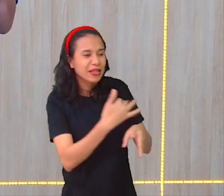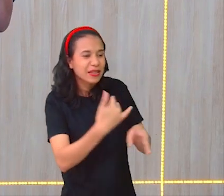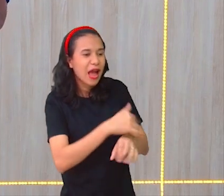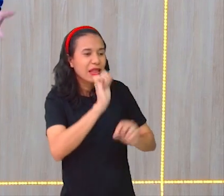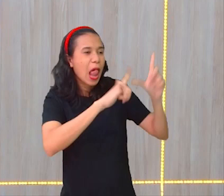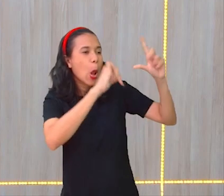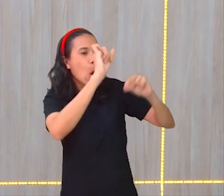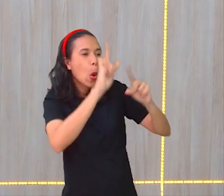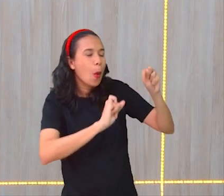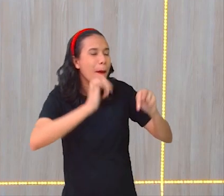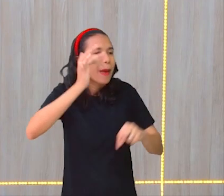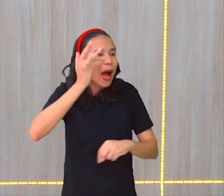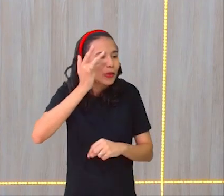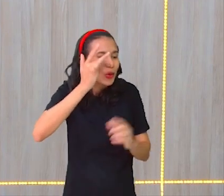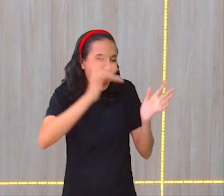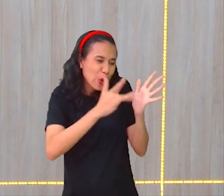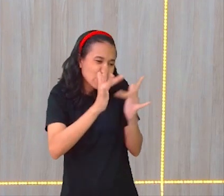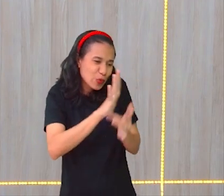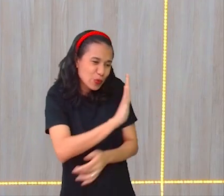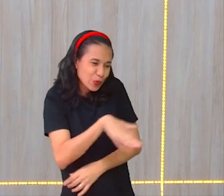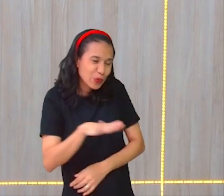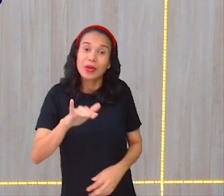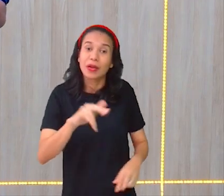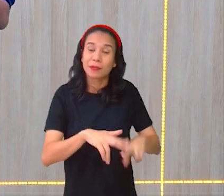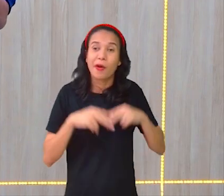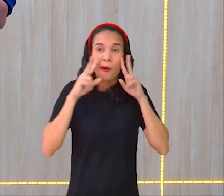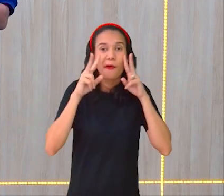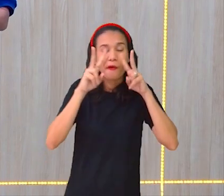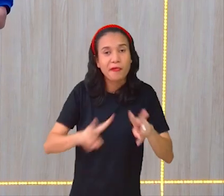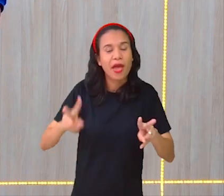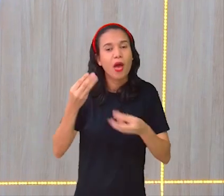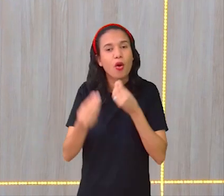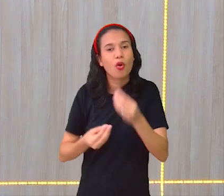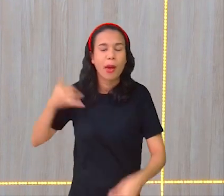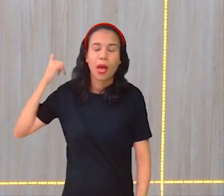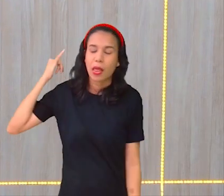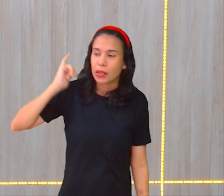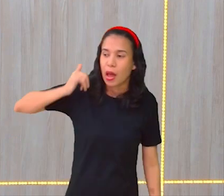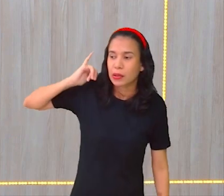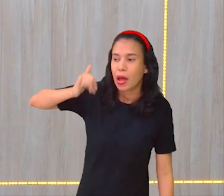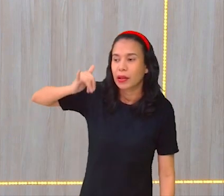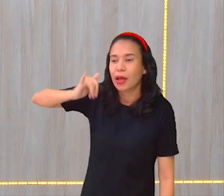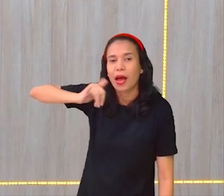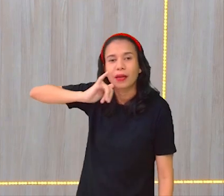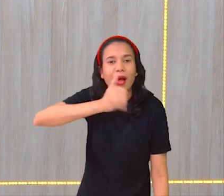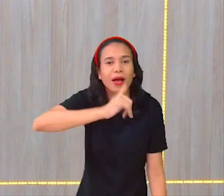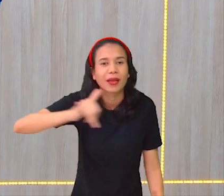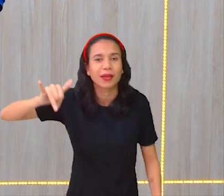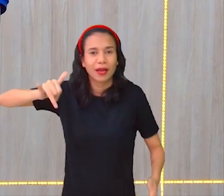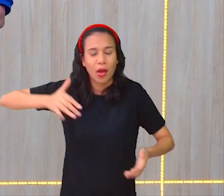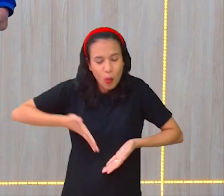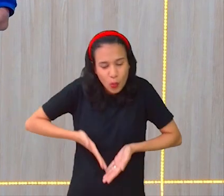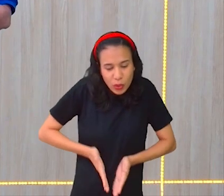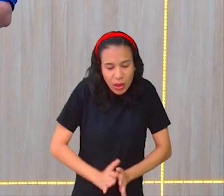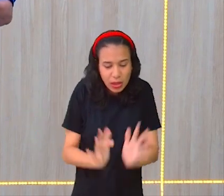menino Jesus, e a partir dessa ideia das pastoras, eles vão contando a história do nascimento de